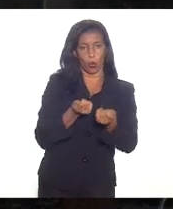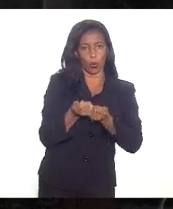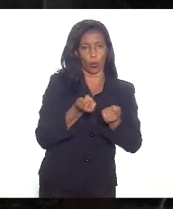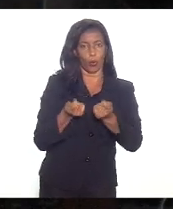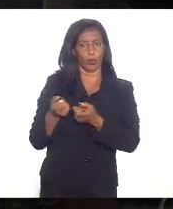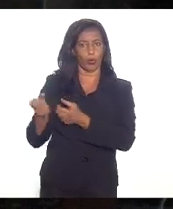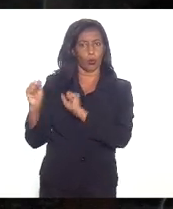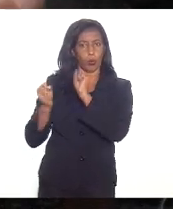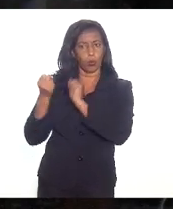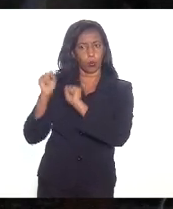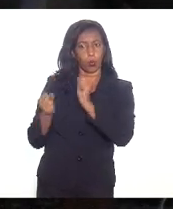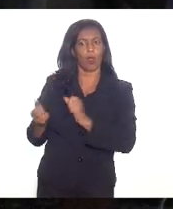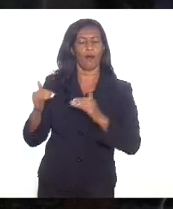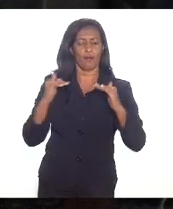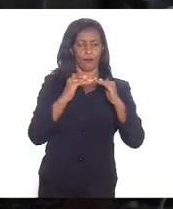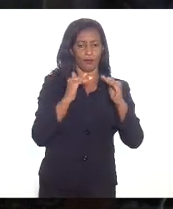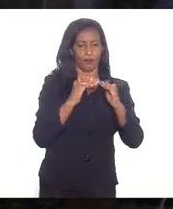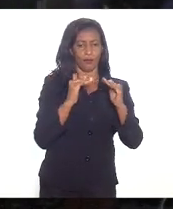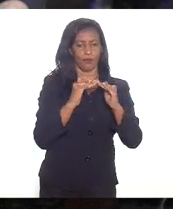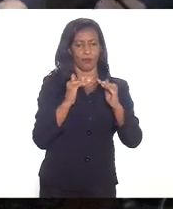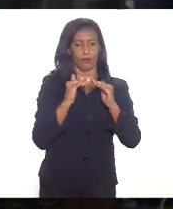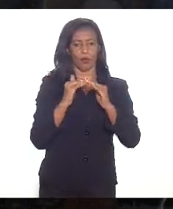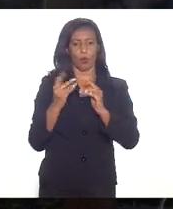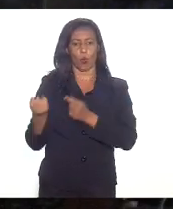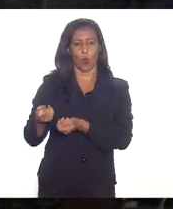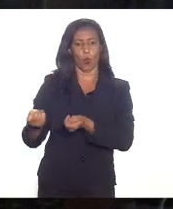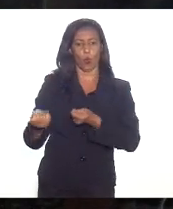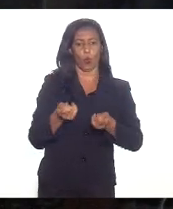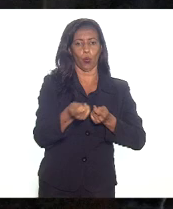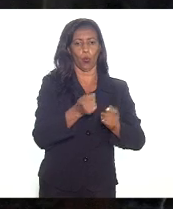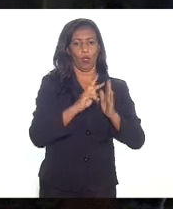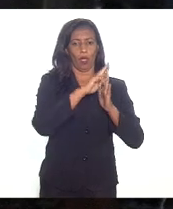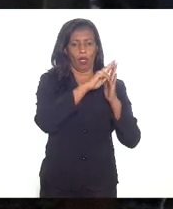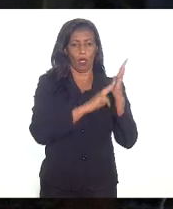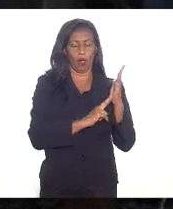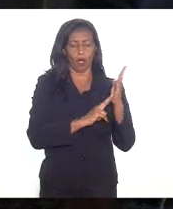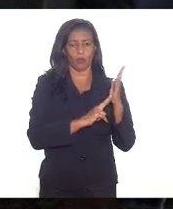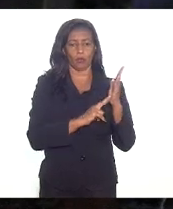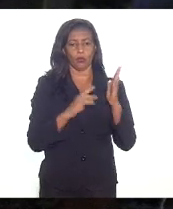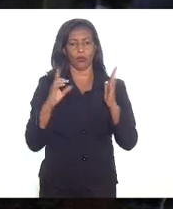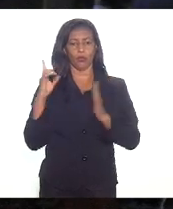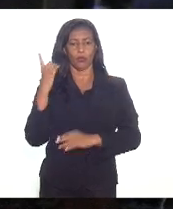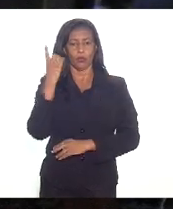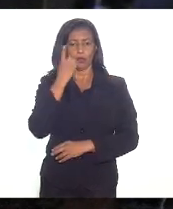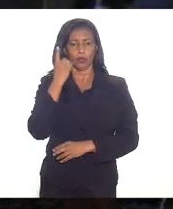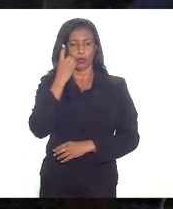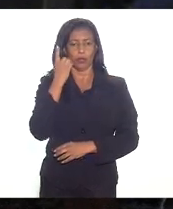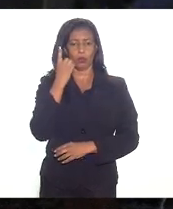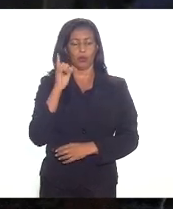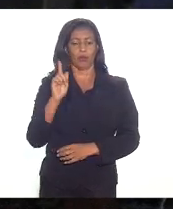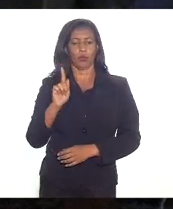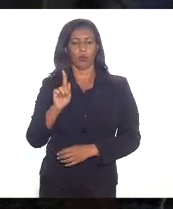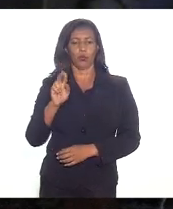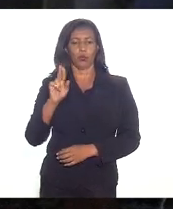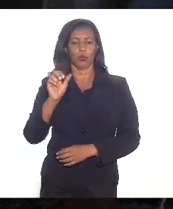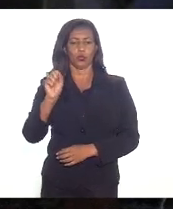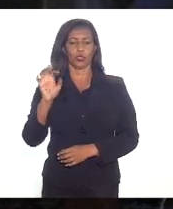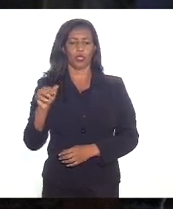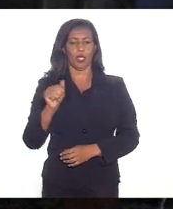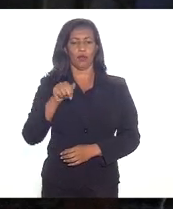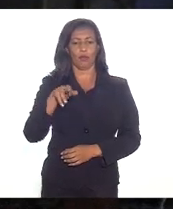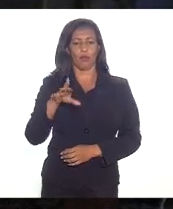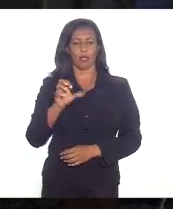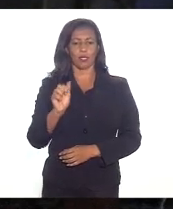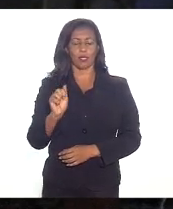comércio, favorável, de orçamento, finanças, fiscalização financeira e controle, favorável. Relatores, deputados Márcio Pacheco, Gustavo Schmidt, Carlos Macedo,